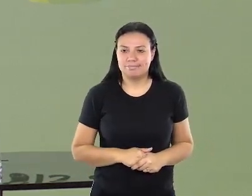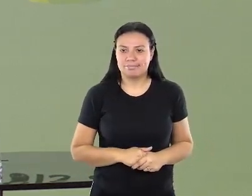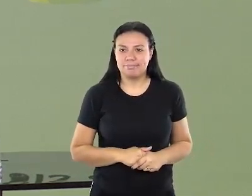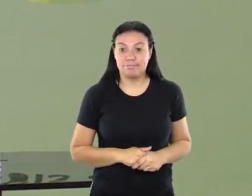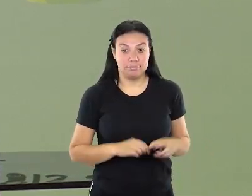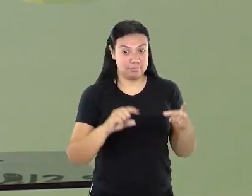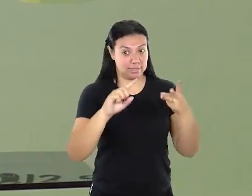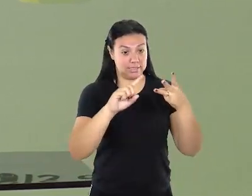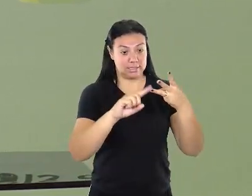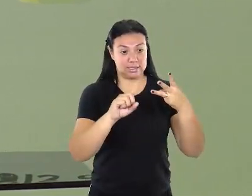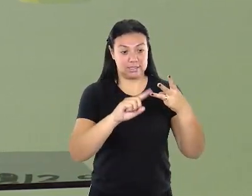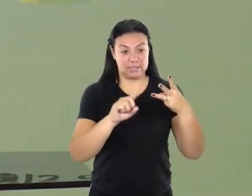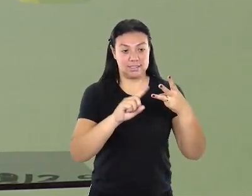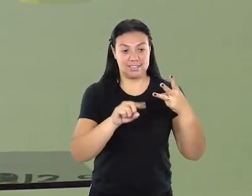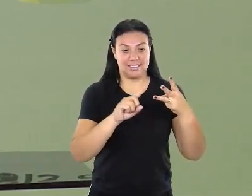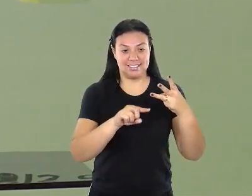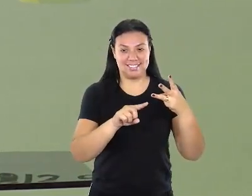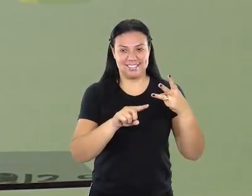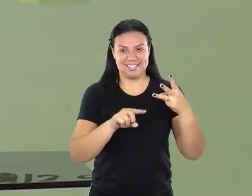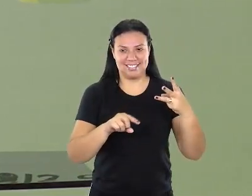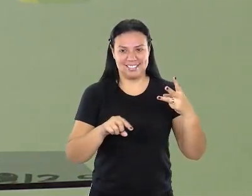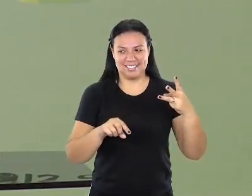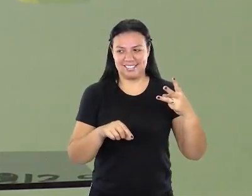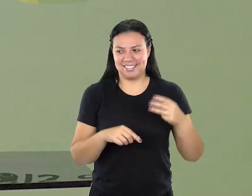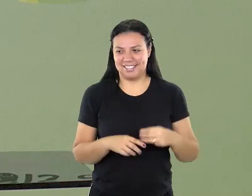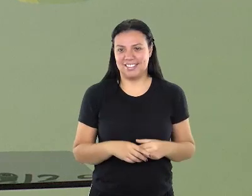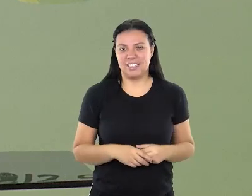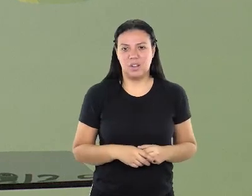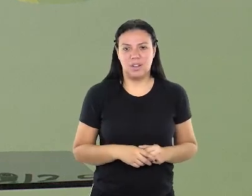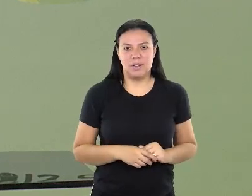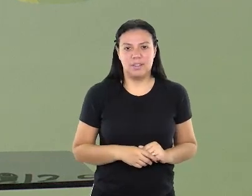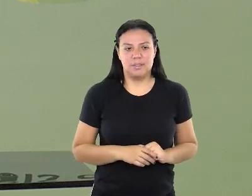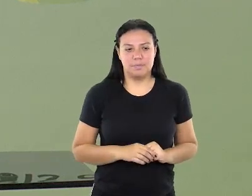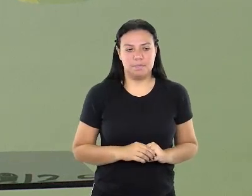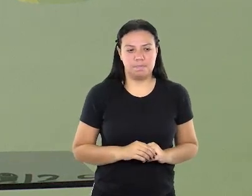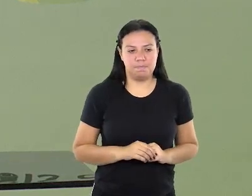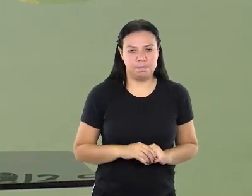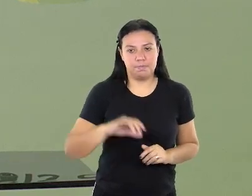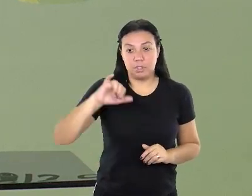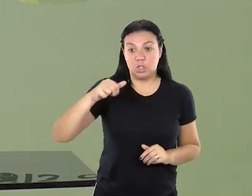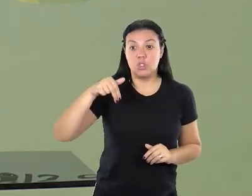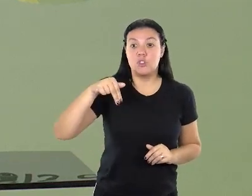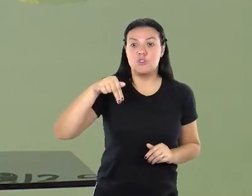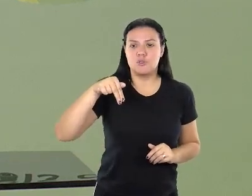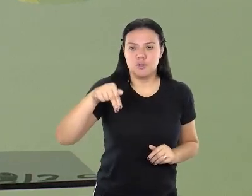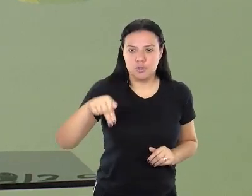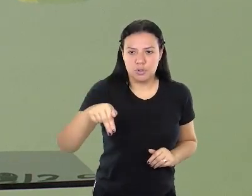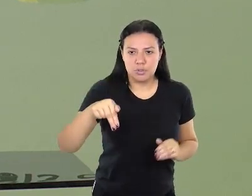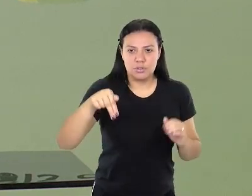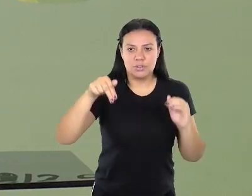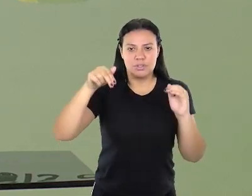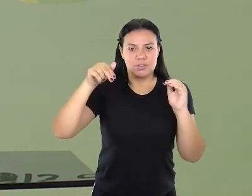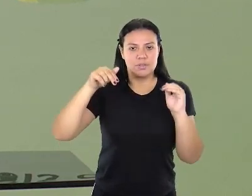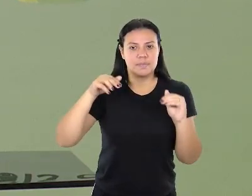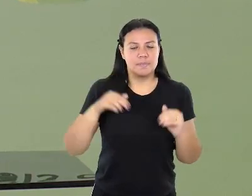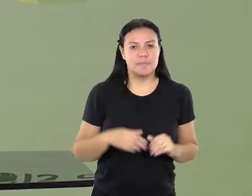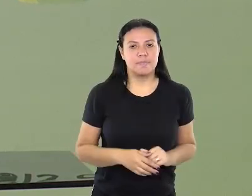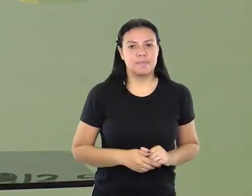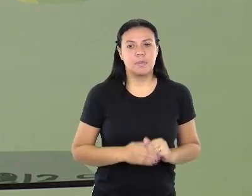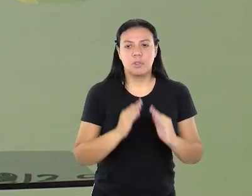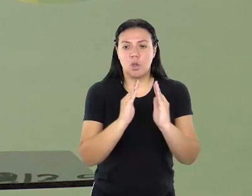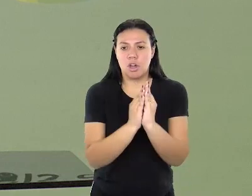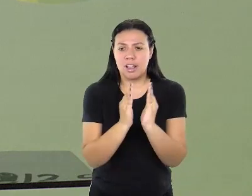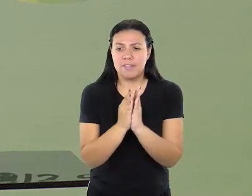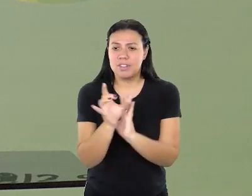Terceiro lugar. Ele era ortodoxo, mas só orava na necessidade. Veja lá no